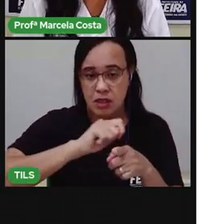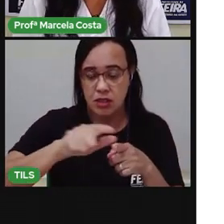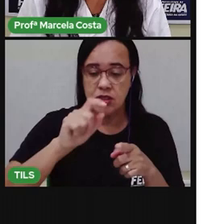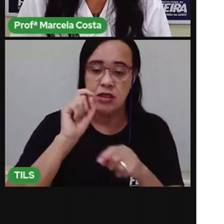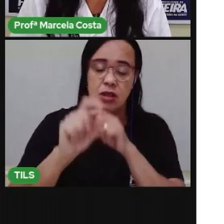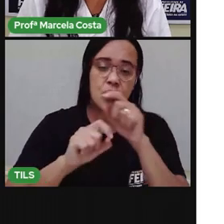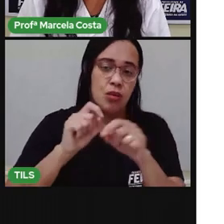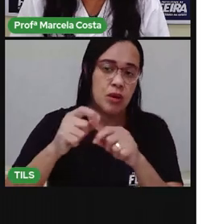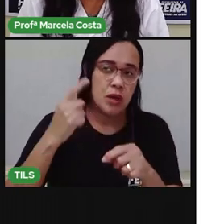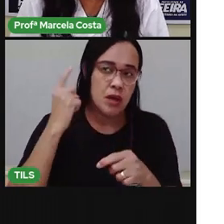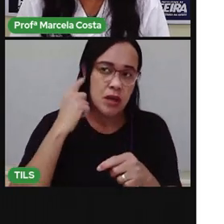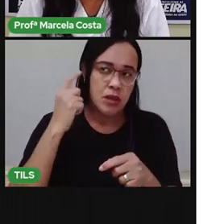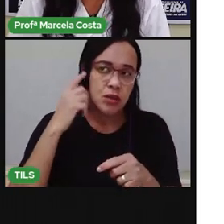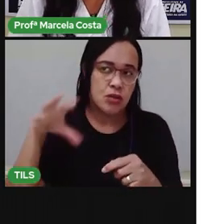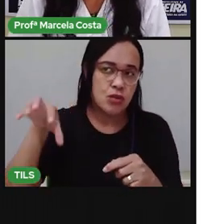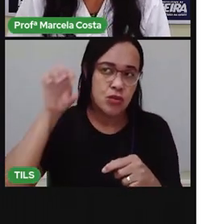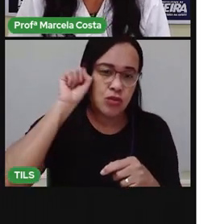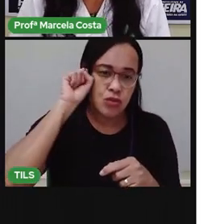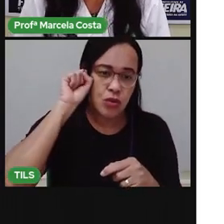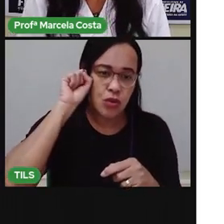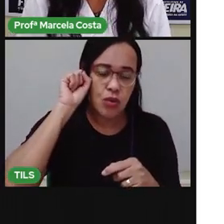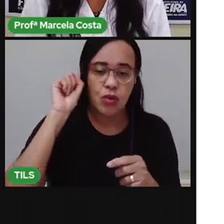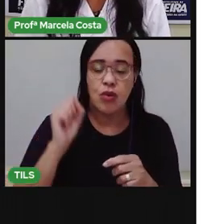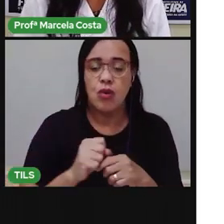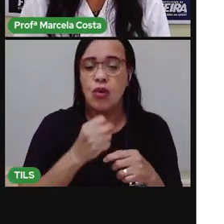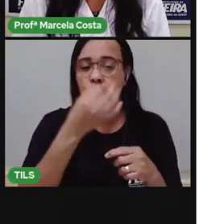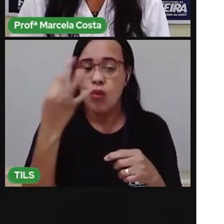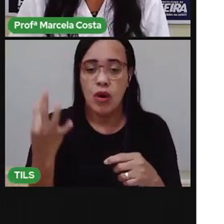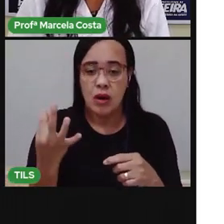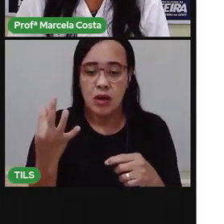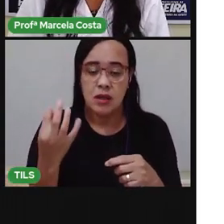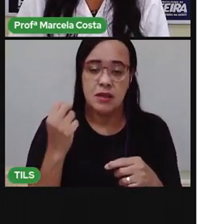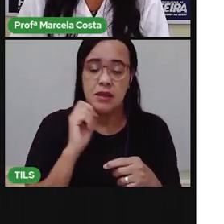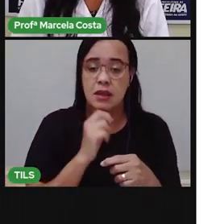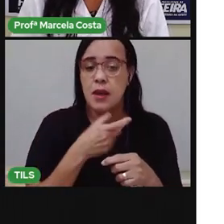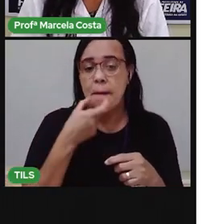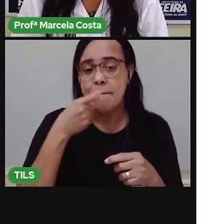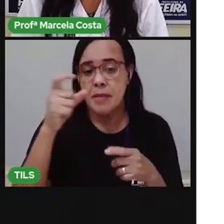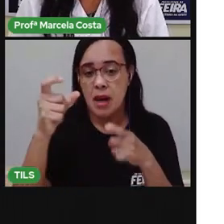inicial, som final, quantidade de sílabas.